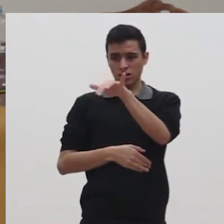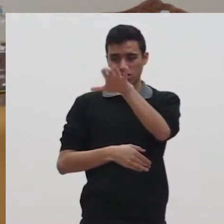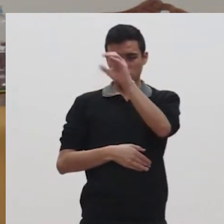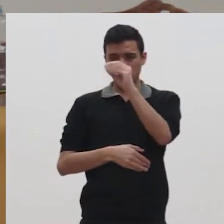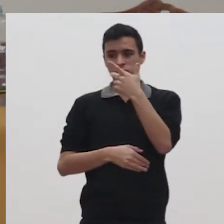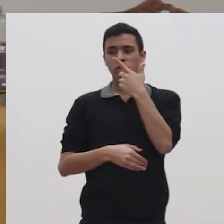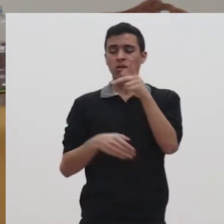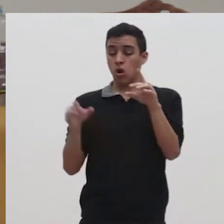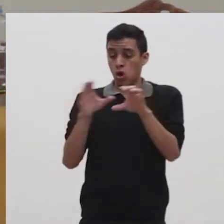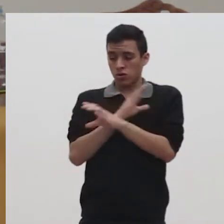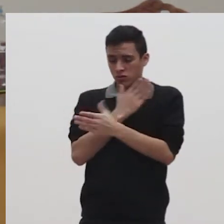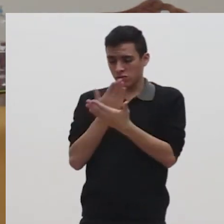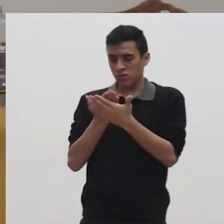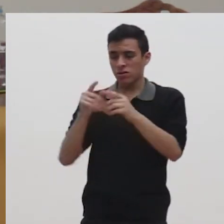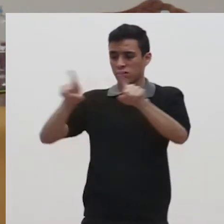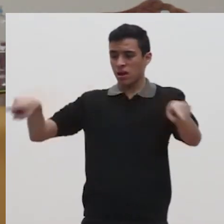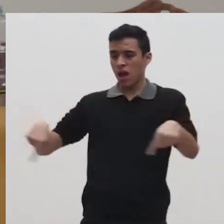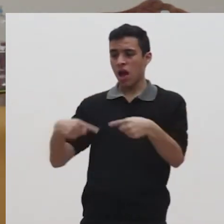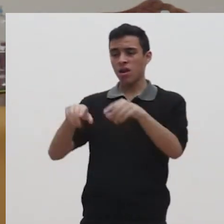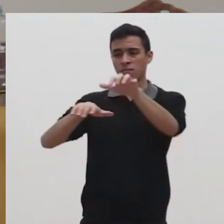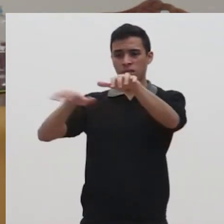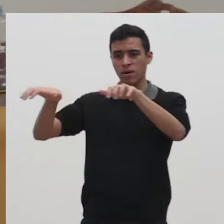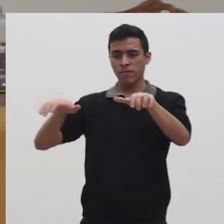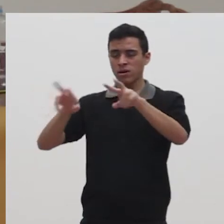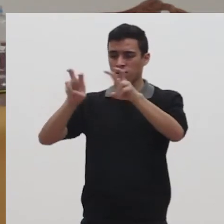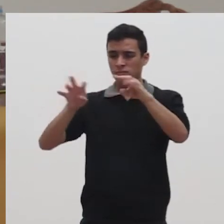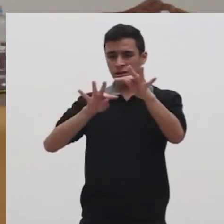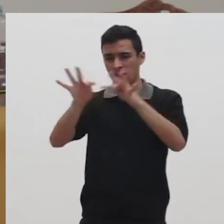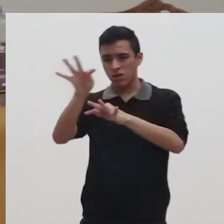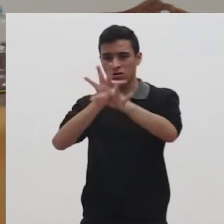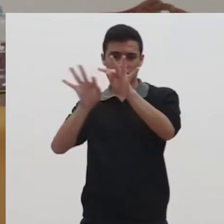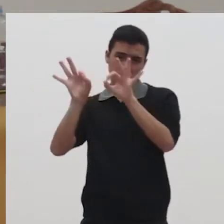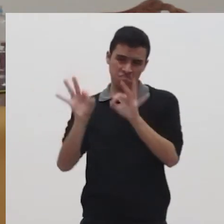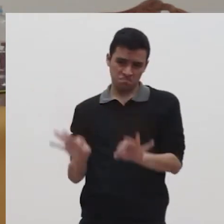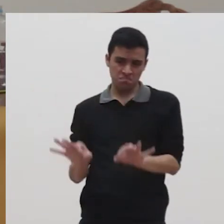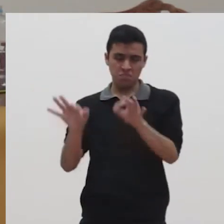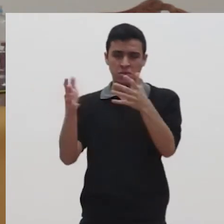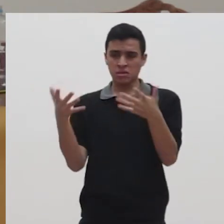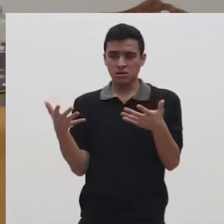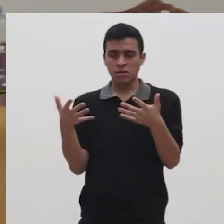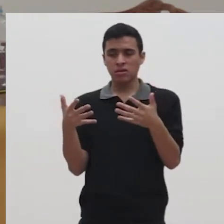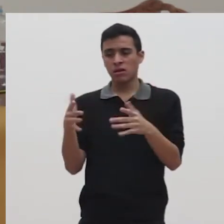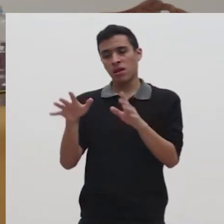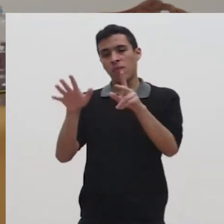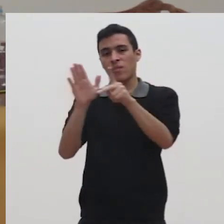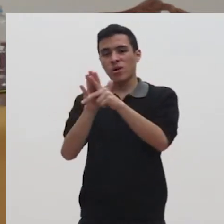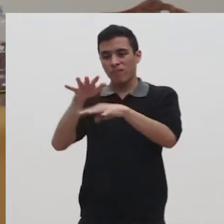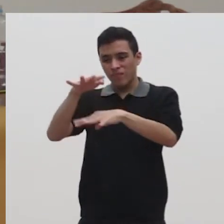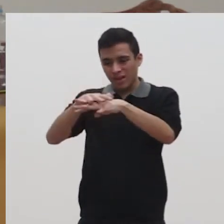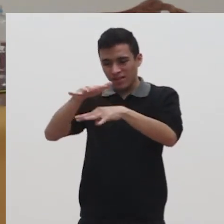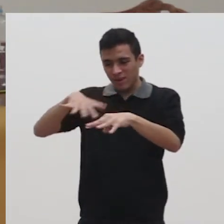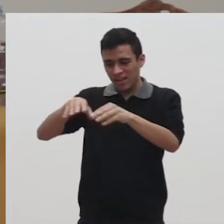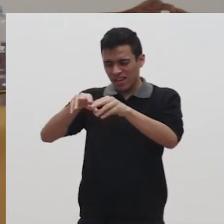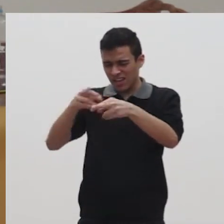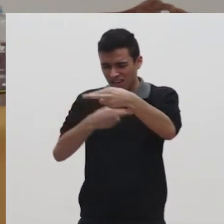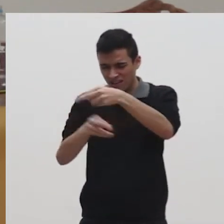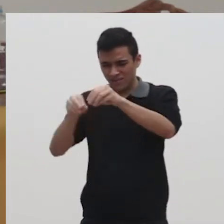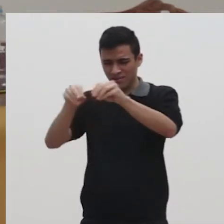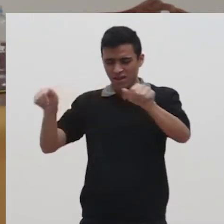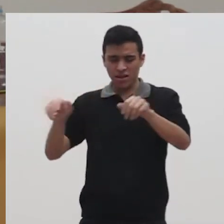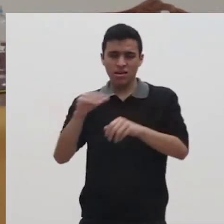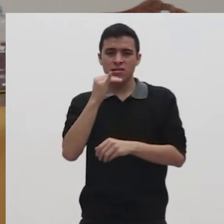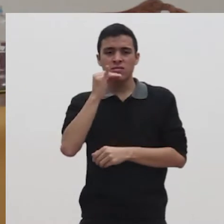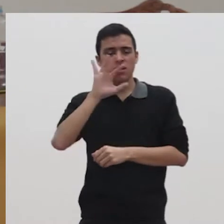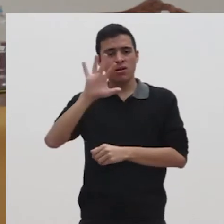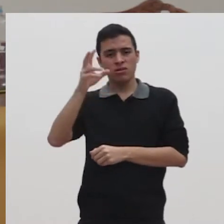concluiu um estudo sobre o ensalamento no Politécnico, envolvendo tecnologia, exatas e terra. Quinta-feira, 11 horas da manhã,